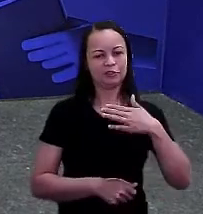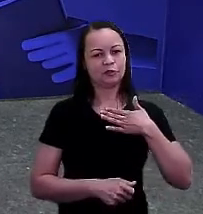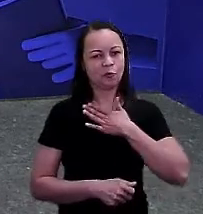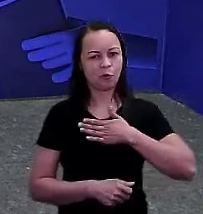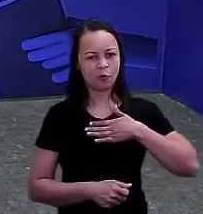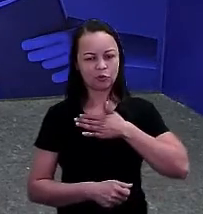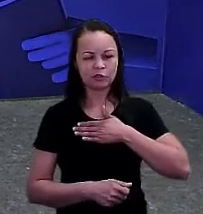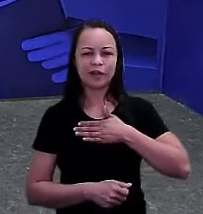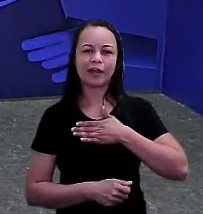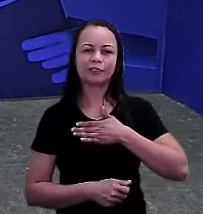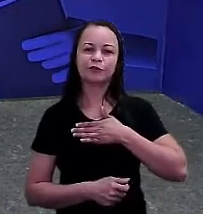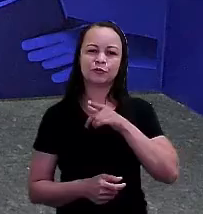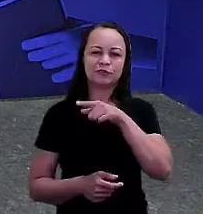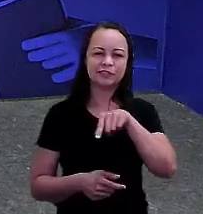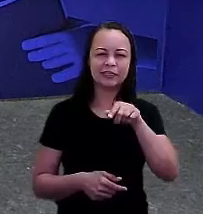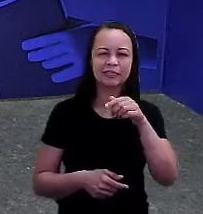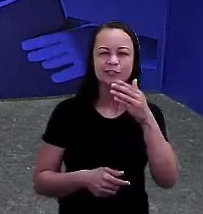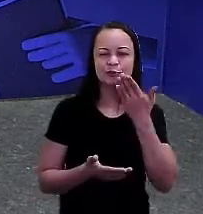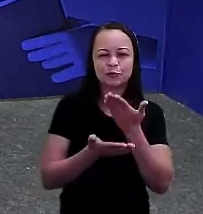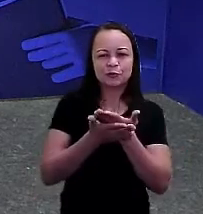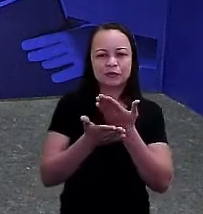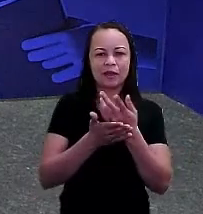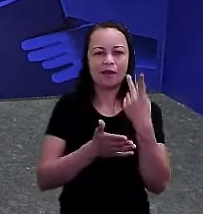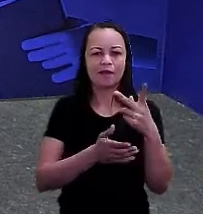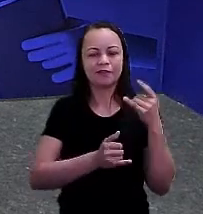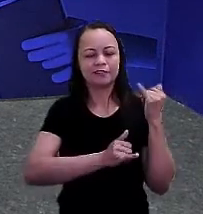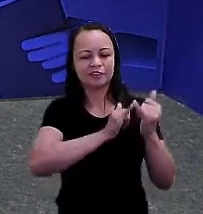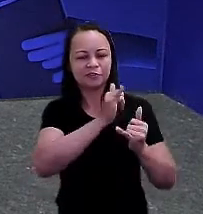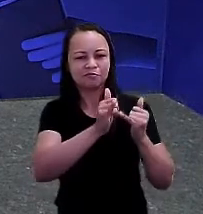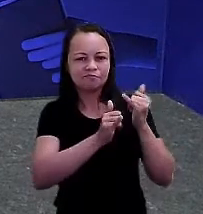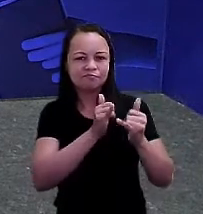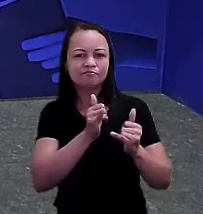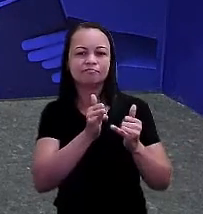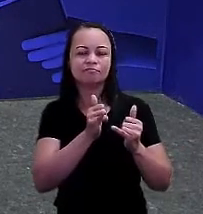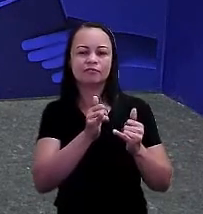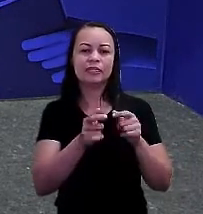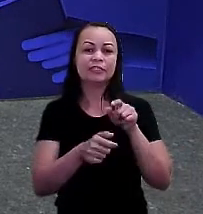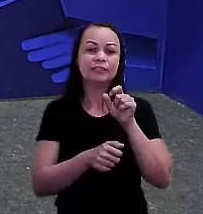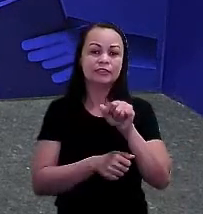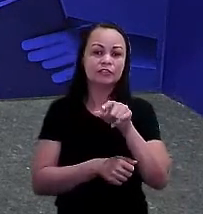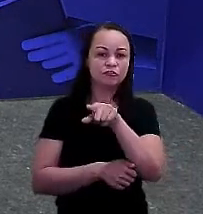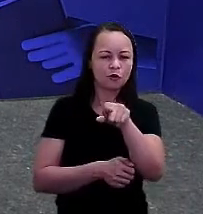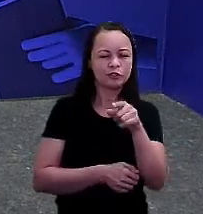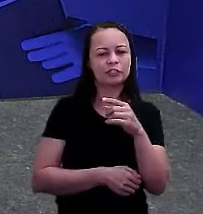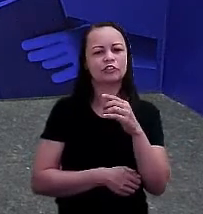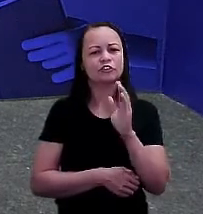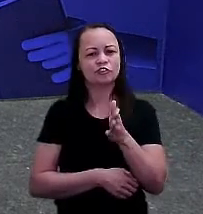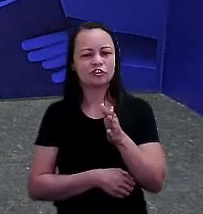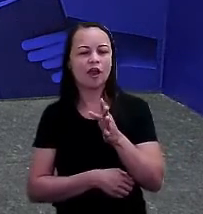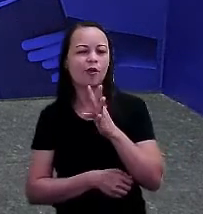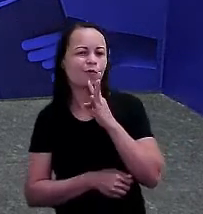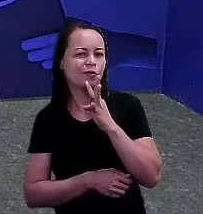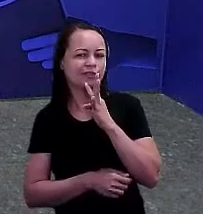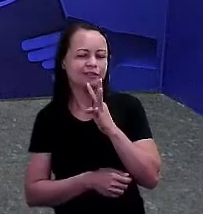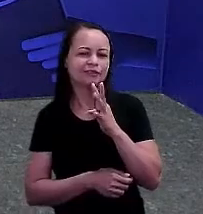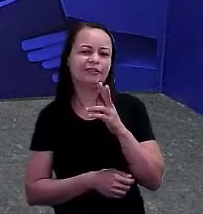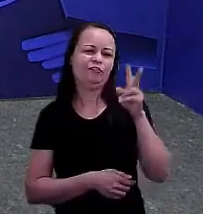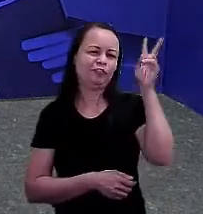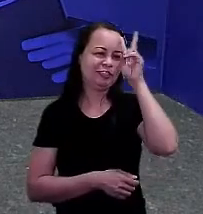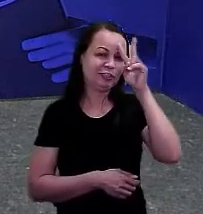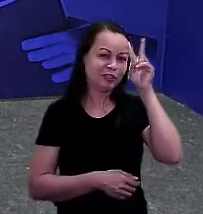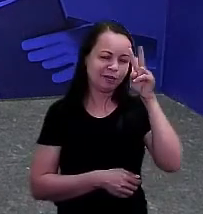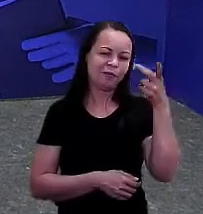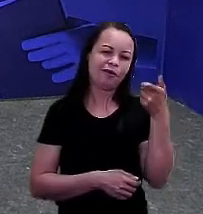de ouvir essas lendas. Quem já conhecia, né? Quem já conhecia algumas dessas lendas,